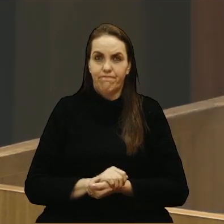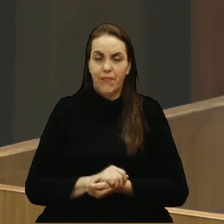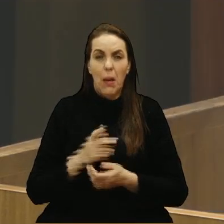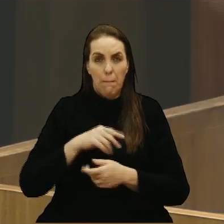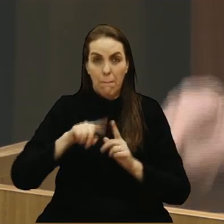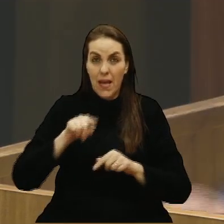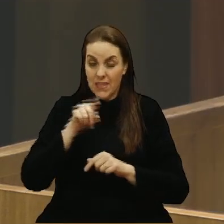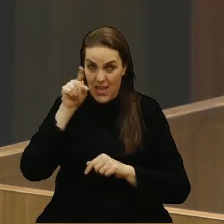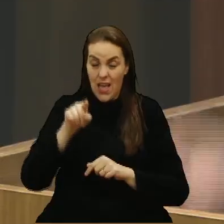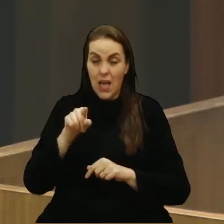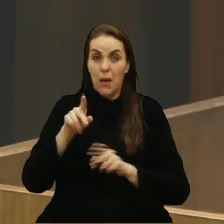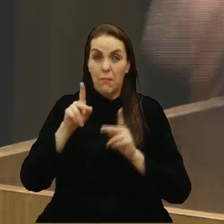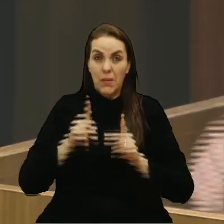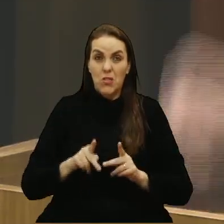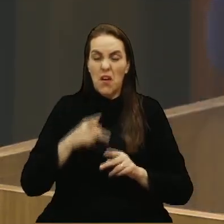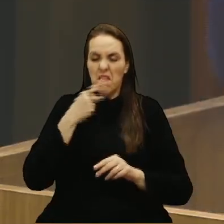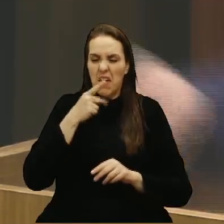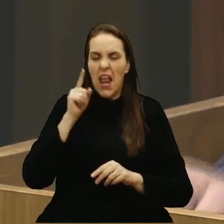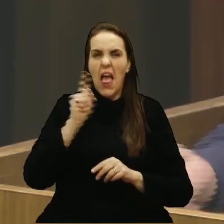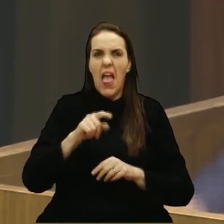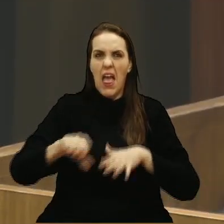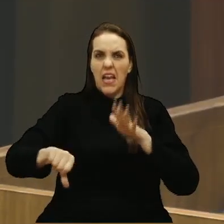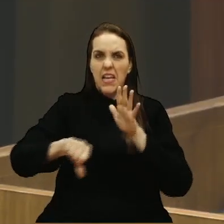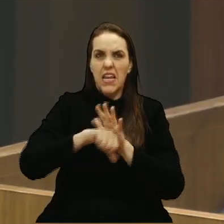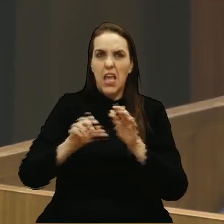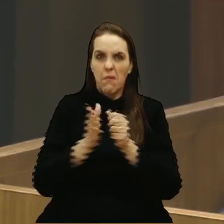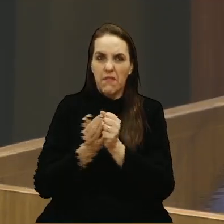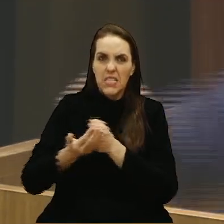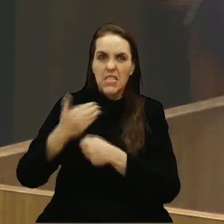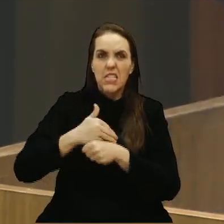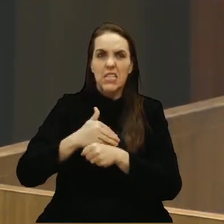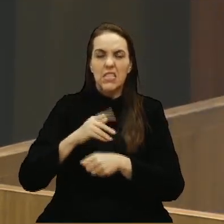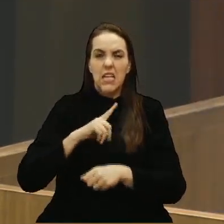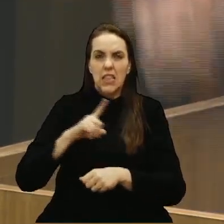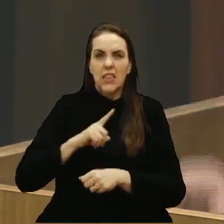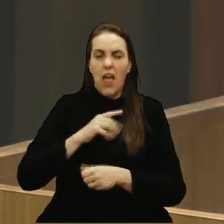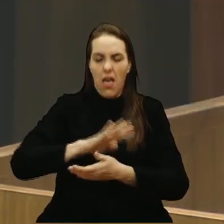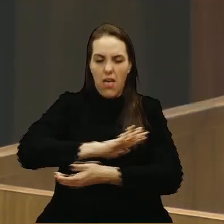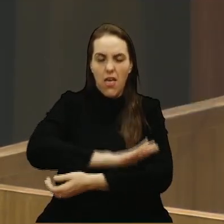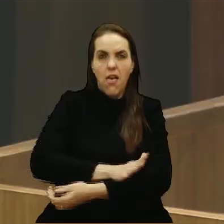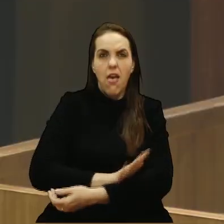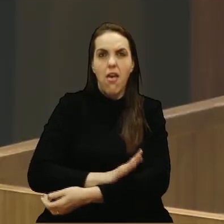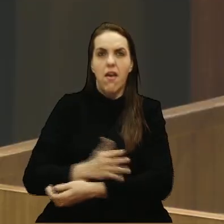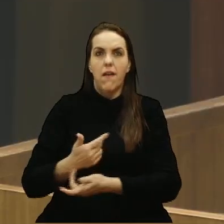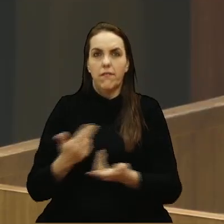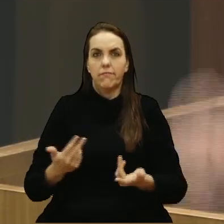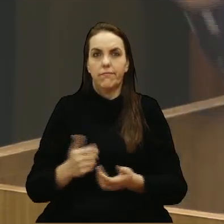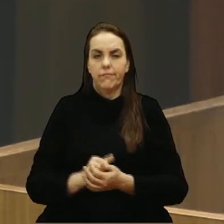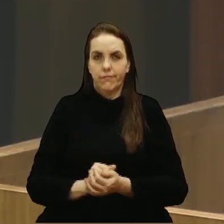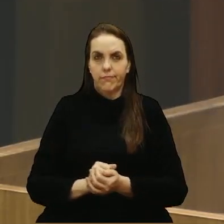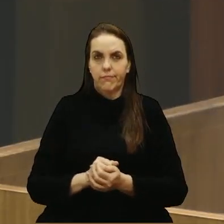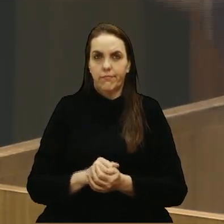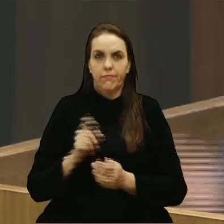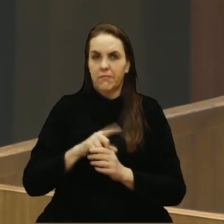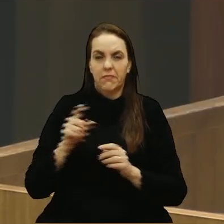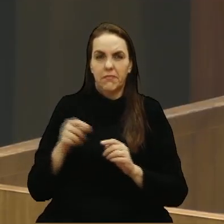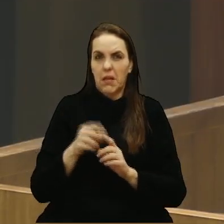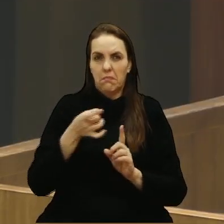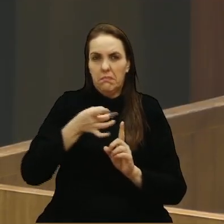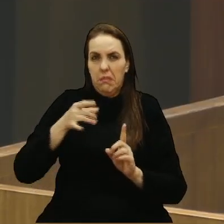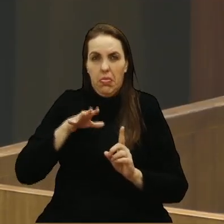Mas aquele que taxam de criminoso, de fascista, de discriminador, de